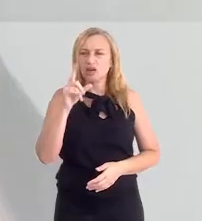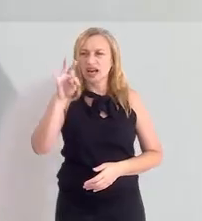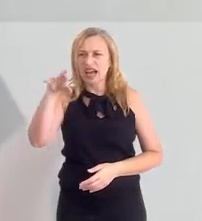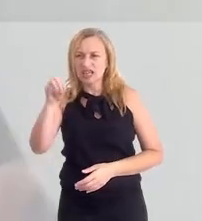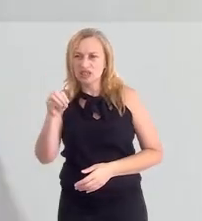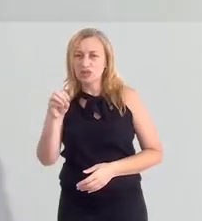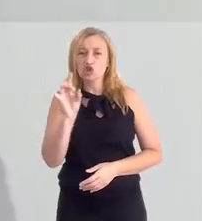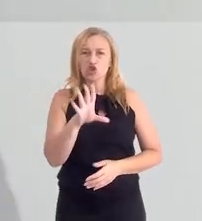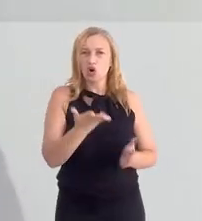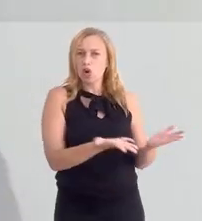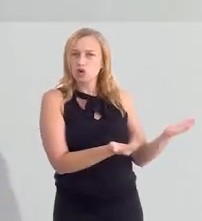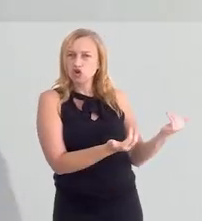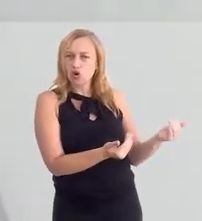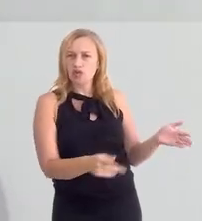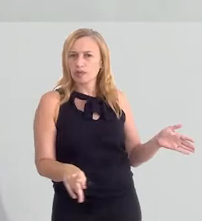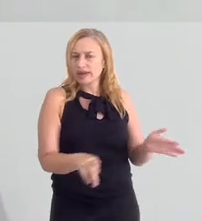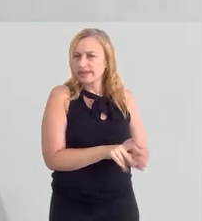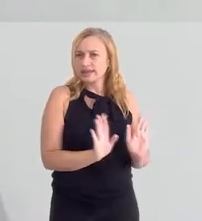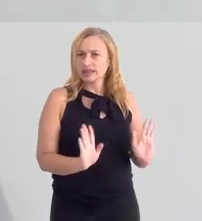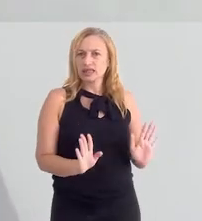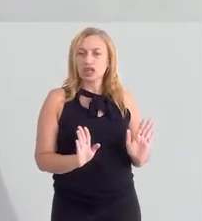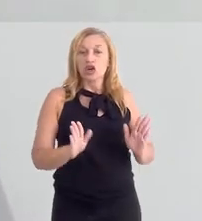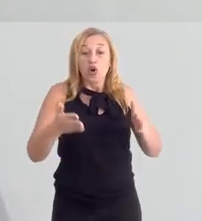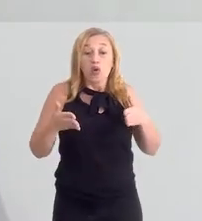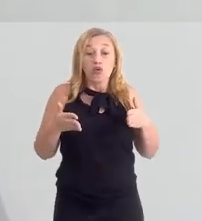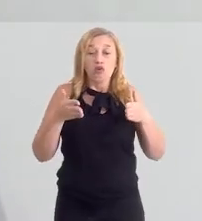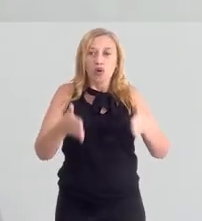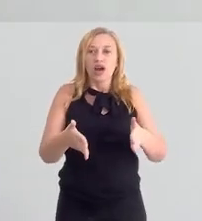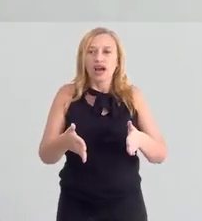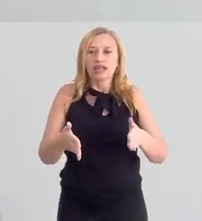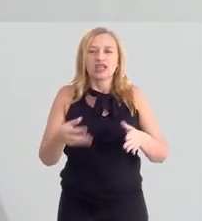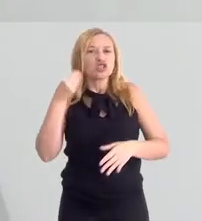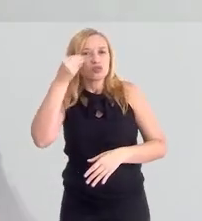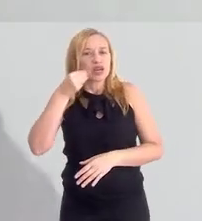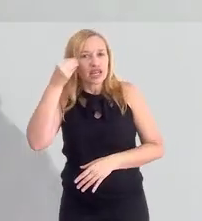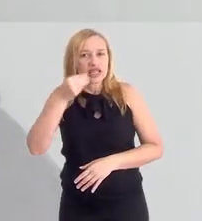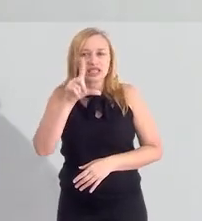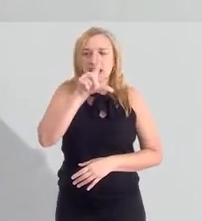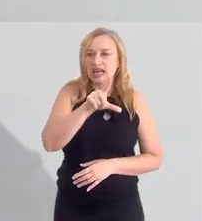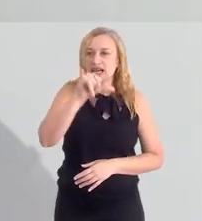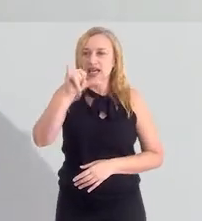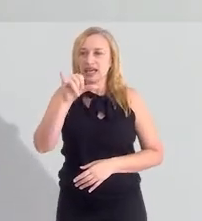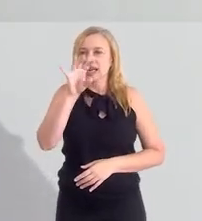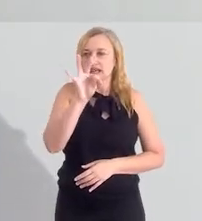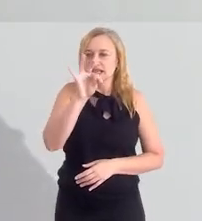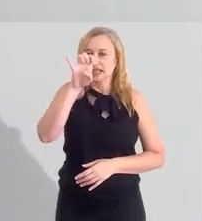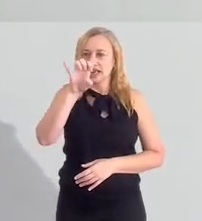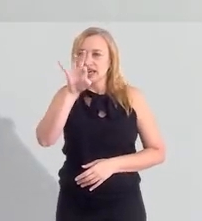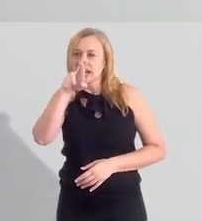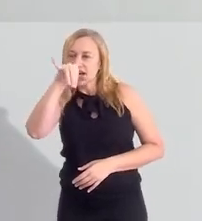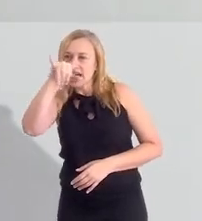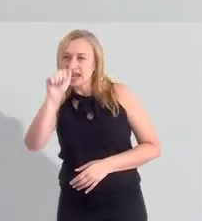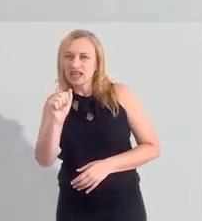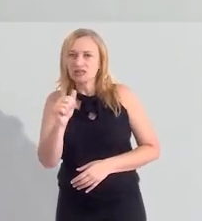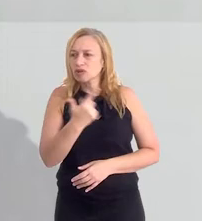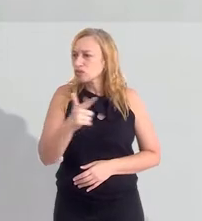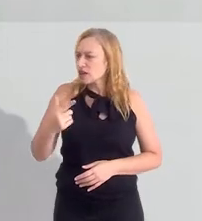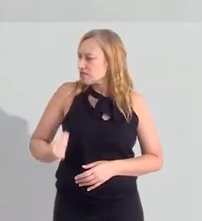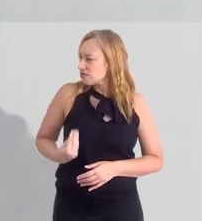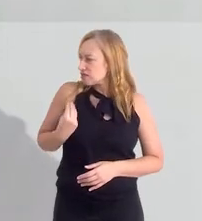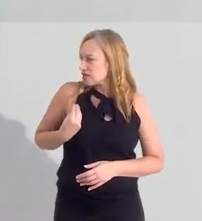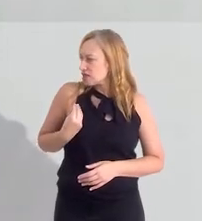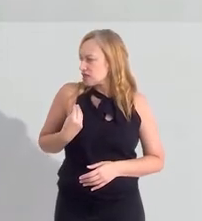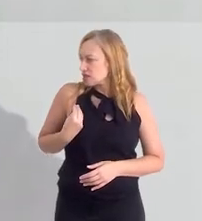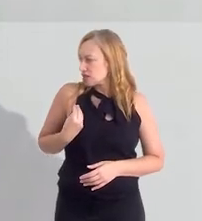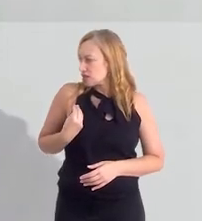que afasta o jovem, nós temos que nos concentrar na experiência literária. Eu estou bastante convencido, Daniela, que não existe